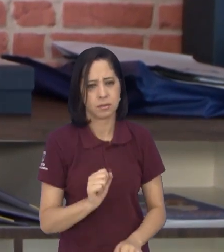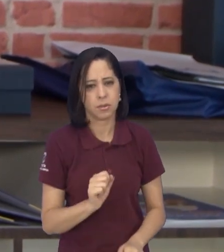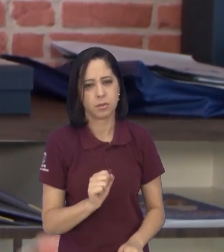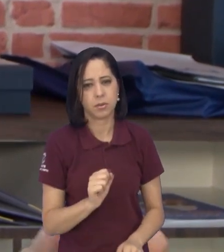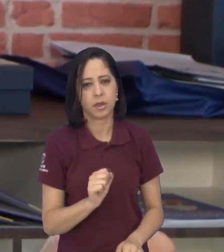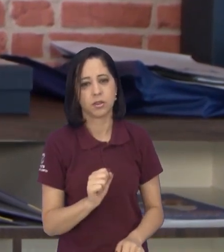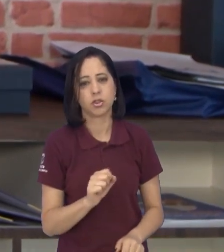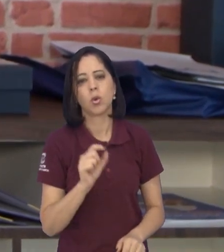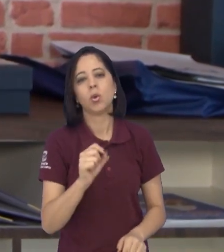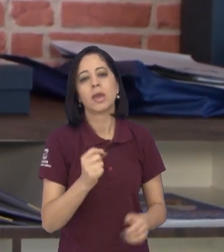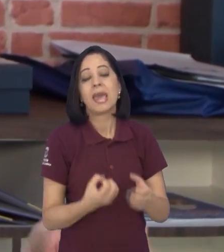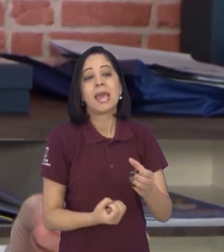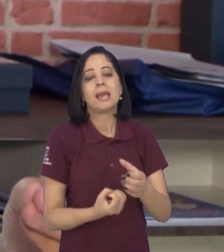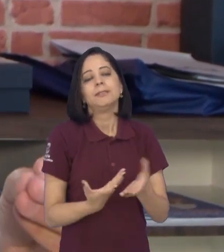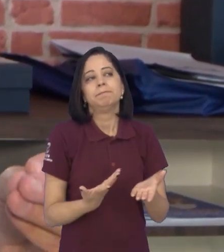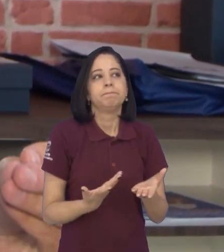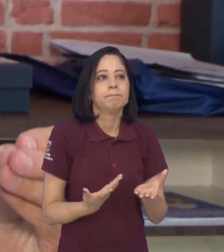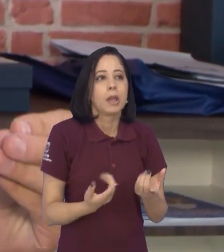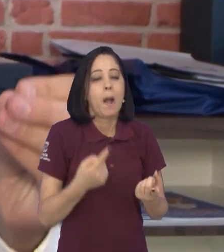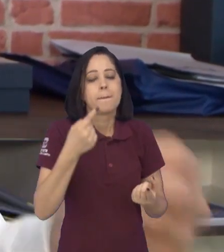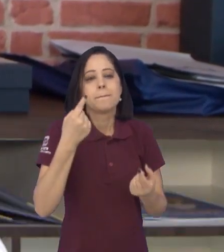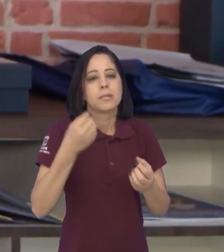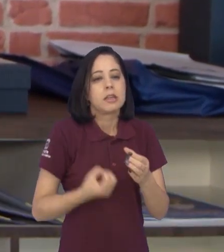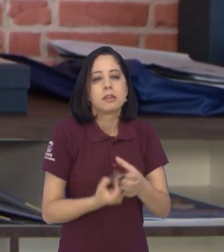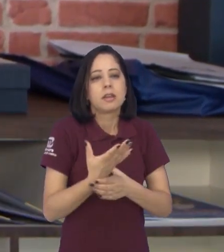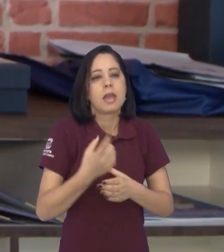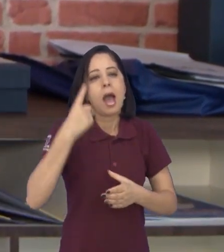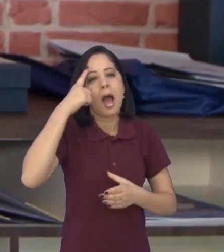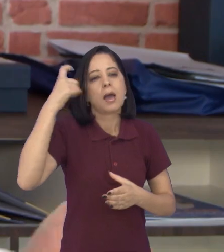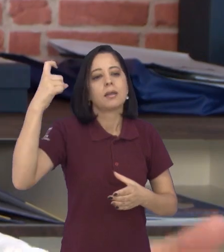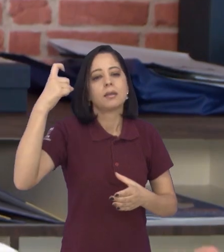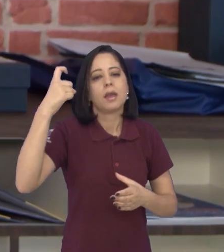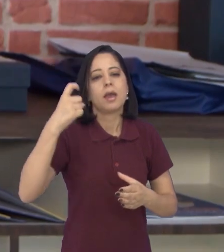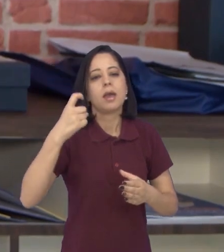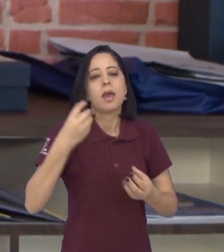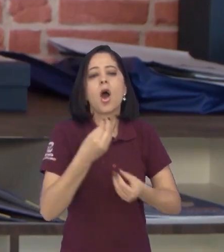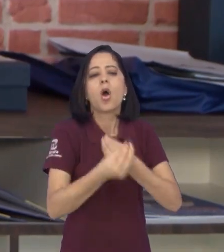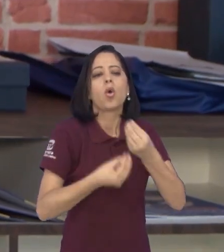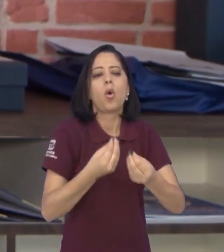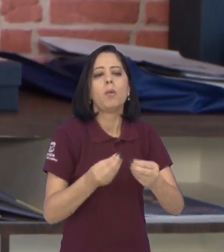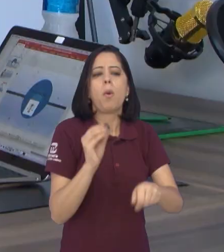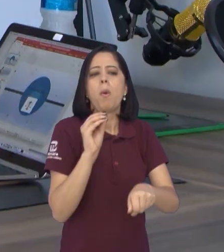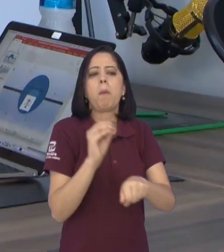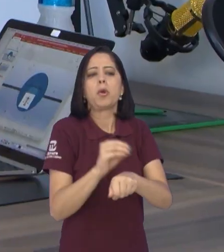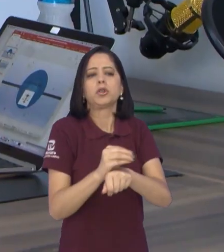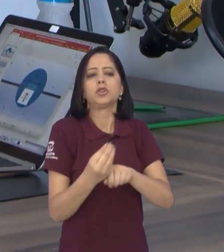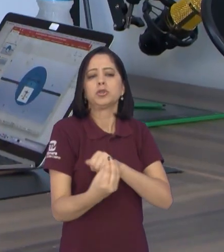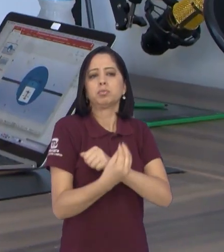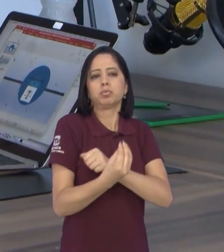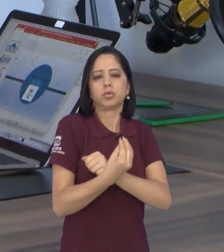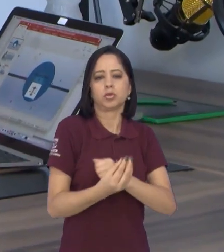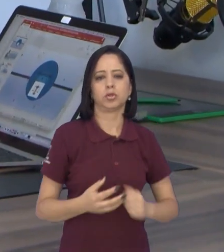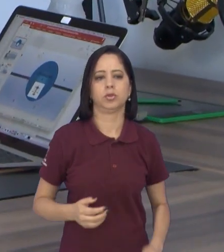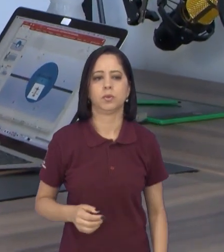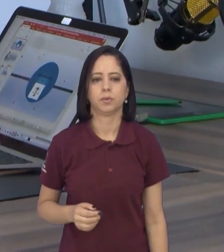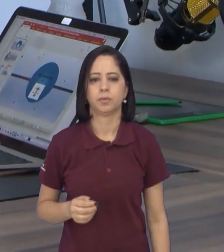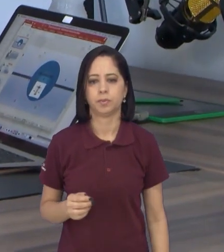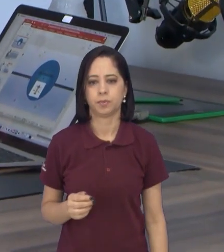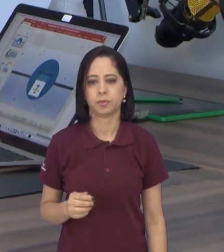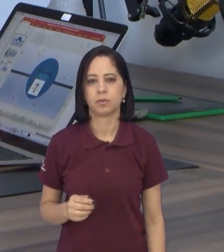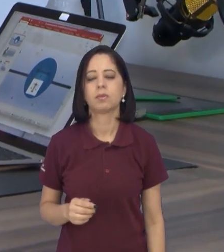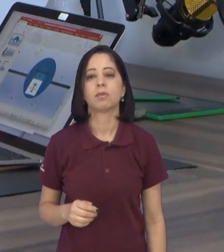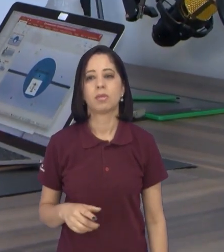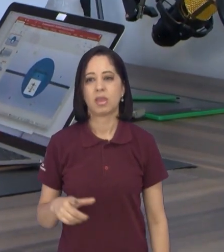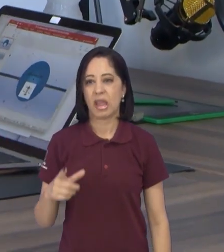uma ideia da pessoa sobre segurança da informação, como se proteger. Exato. E os benefícios são